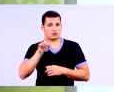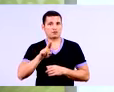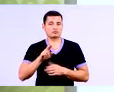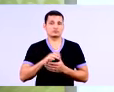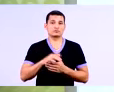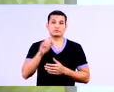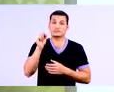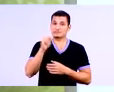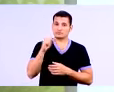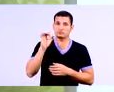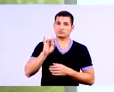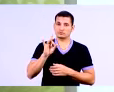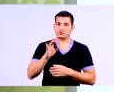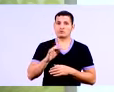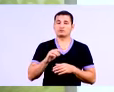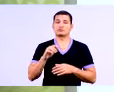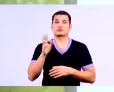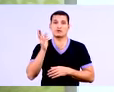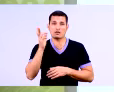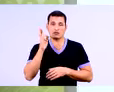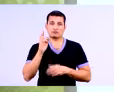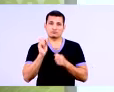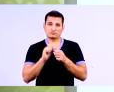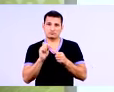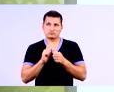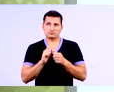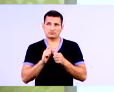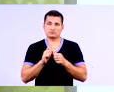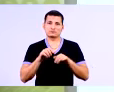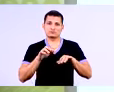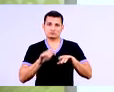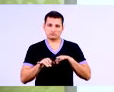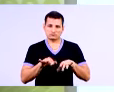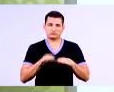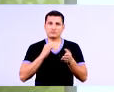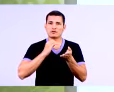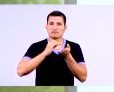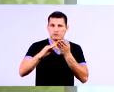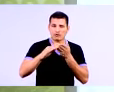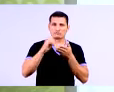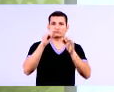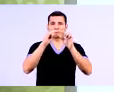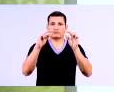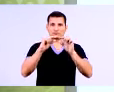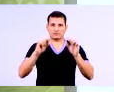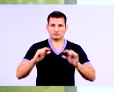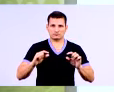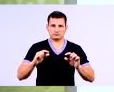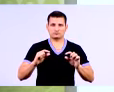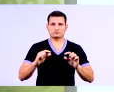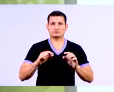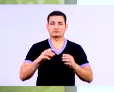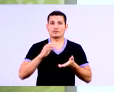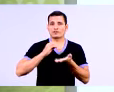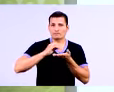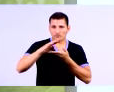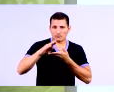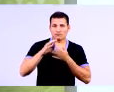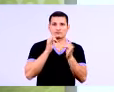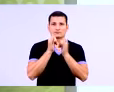que está local, o que está realizando a operação de enviar o formulário, enviar a informação.